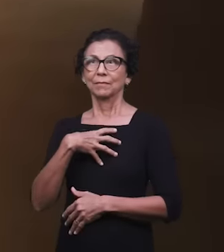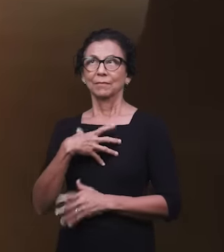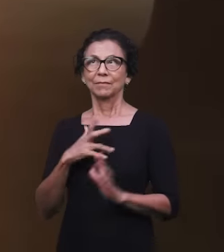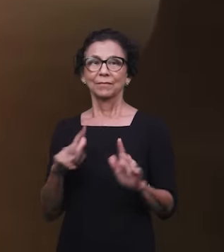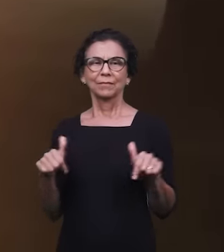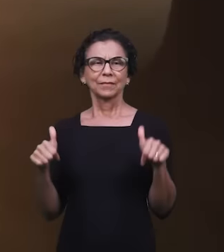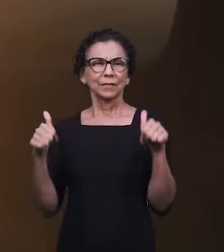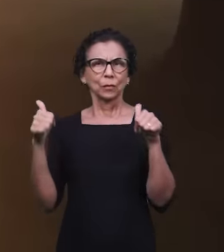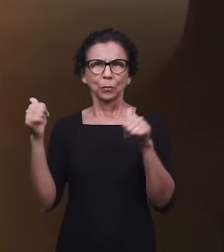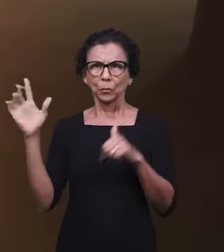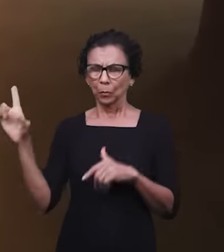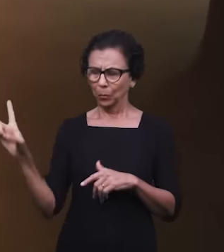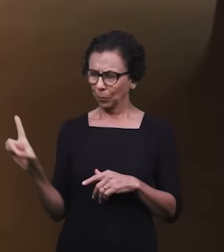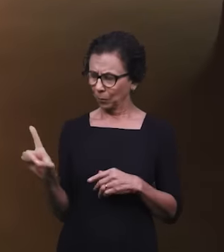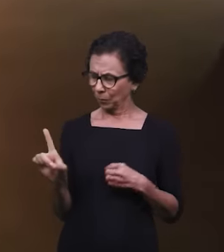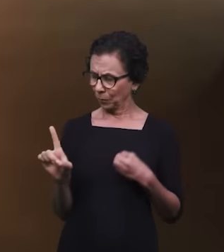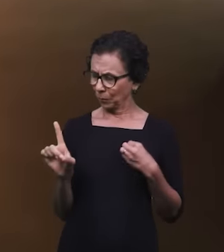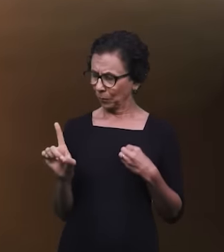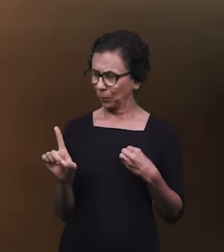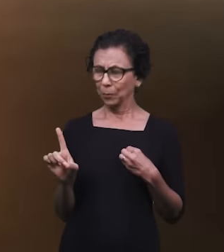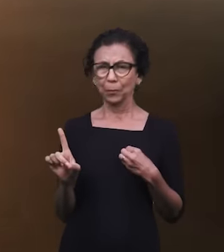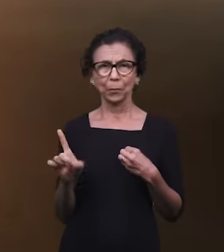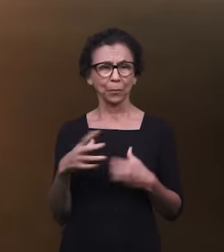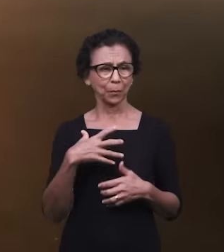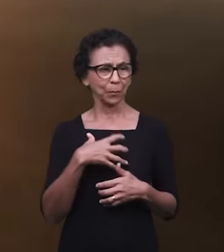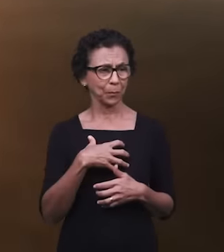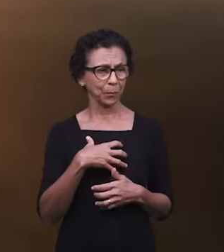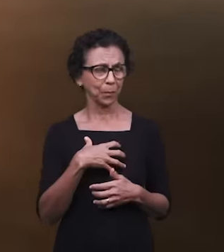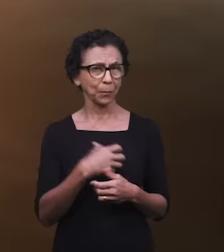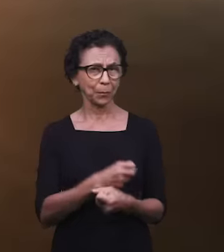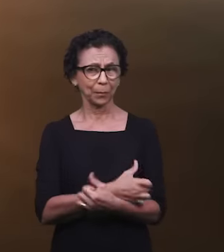Presença sinto logo ao transitar.